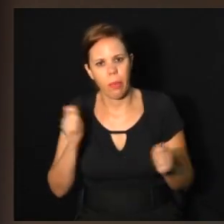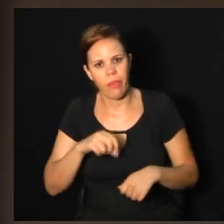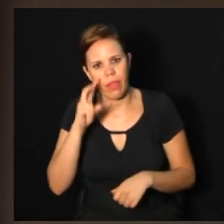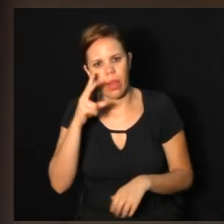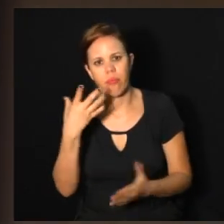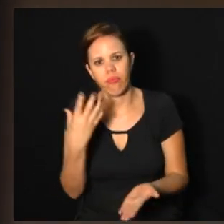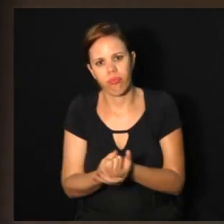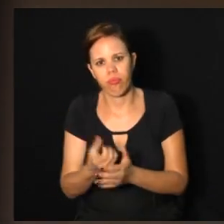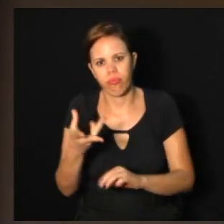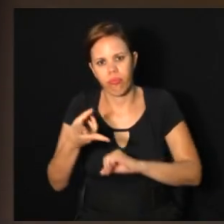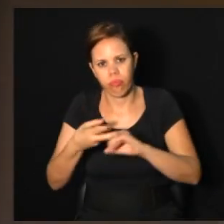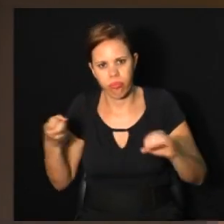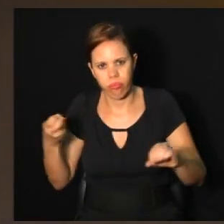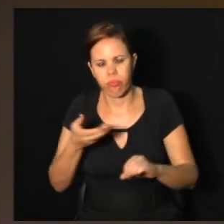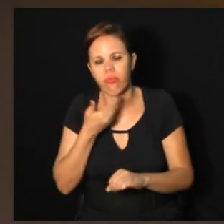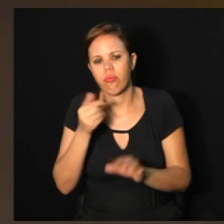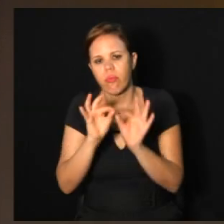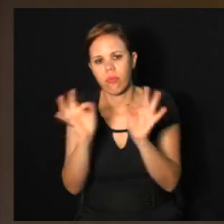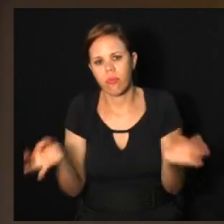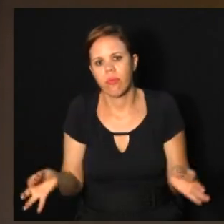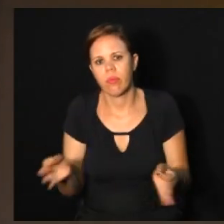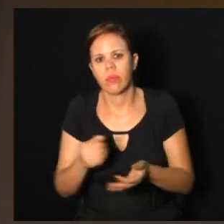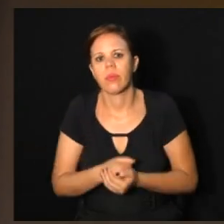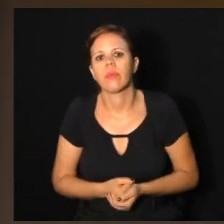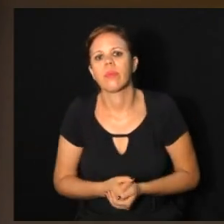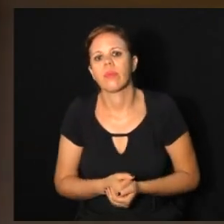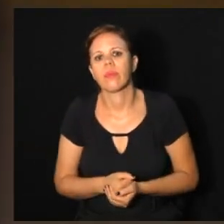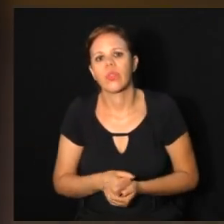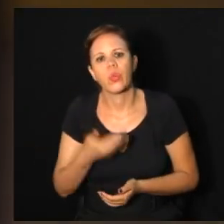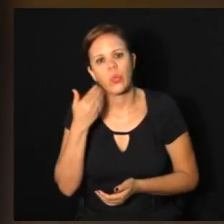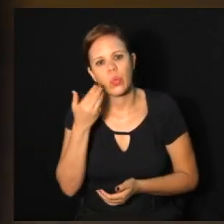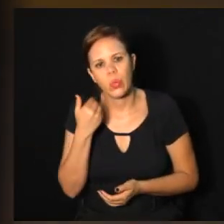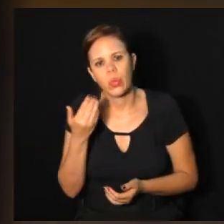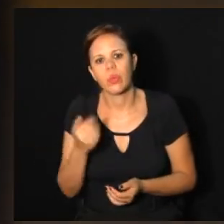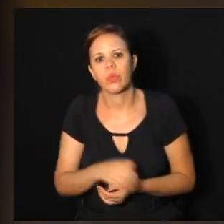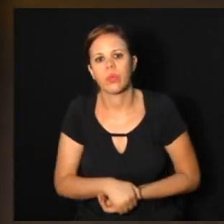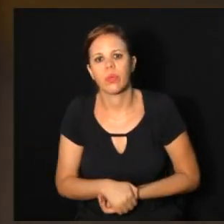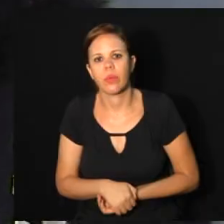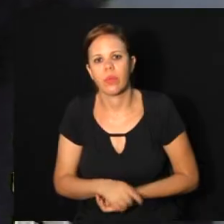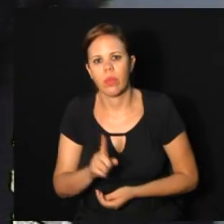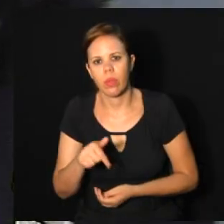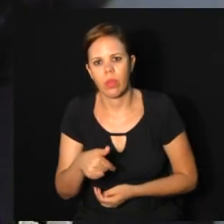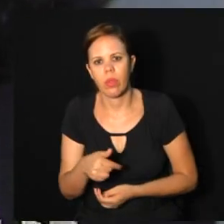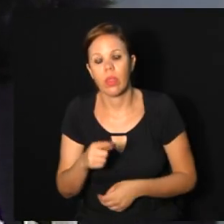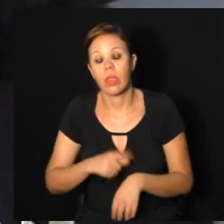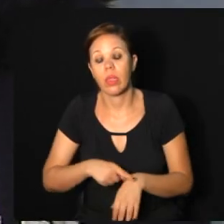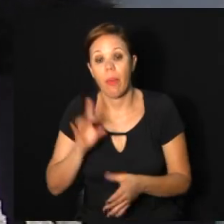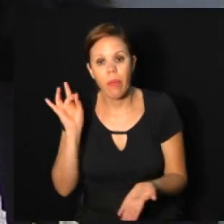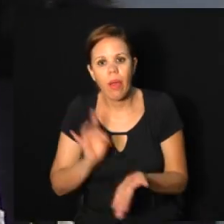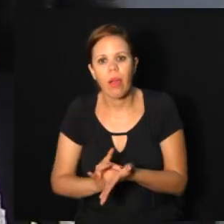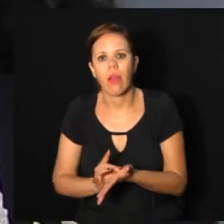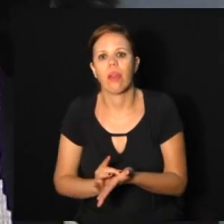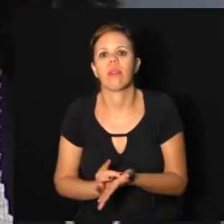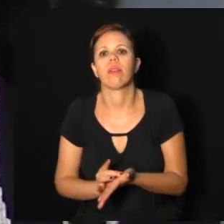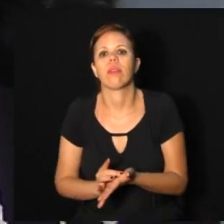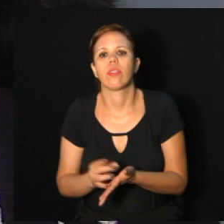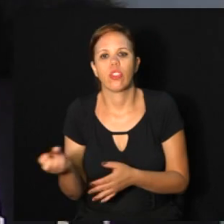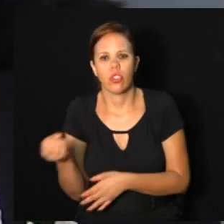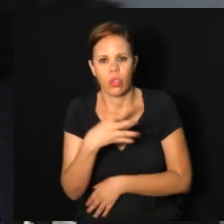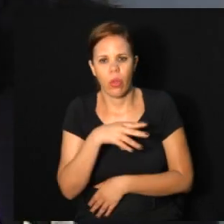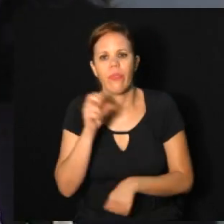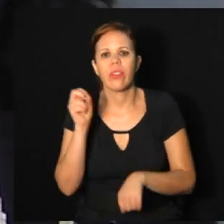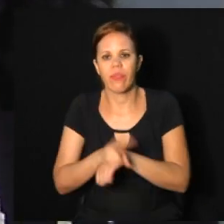um aplicativo muito simples, muito fácil, né, de ser utilizado e que é atualizado em tempo real. Então, à medida que entram novas